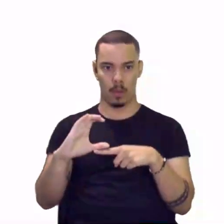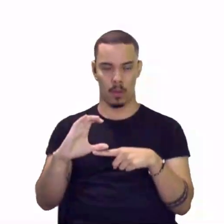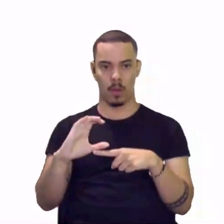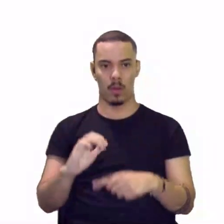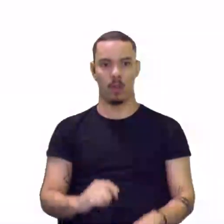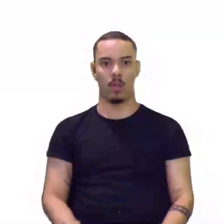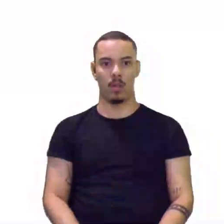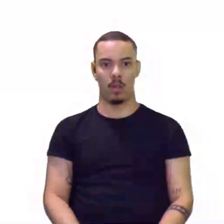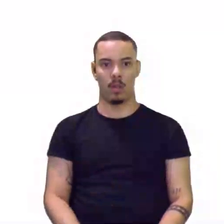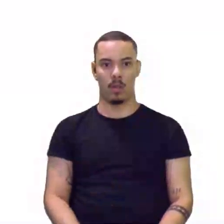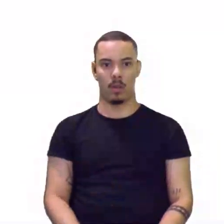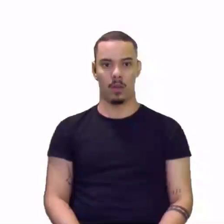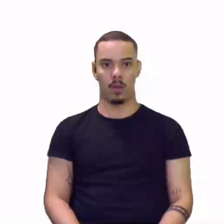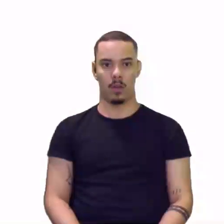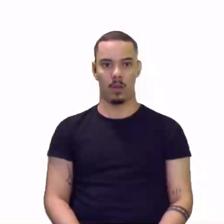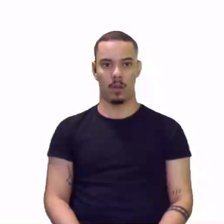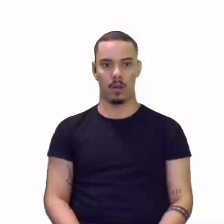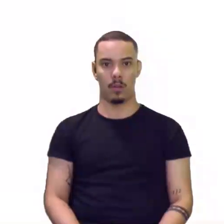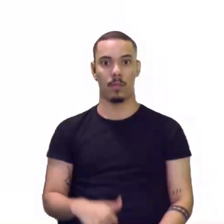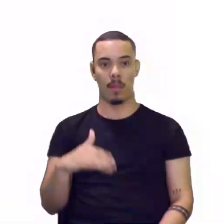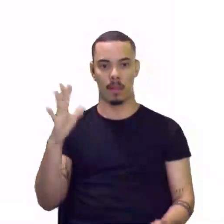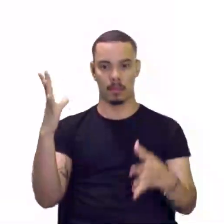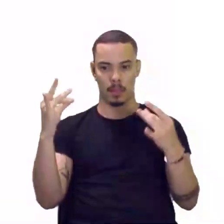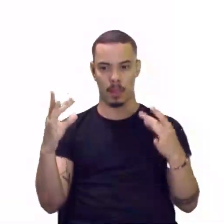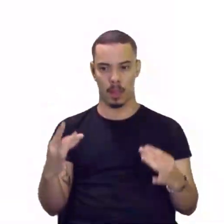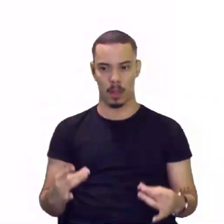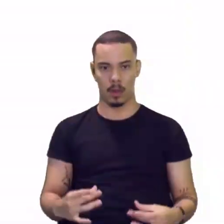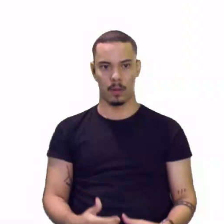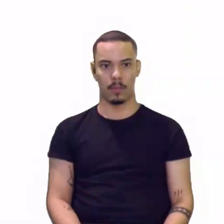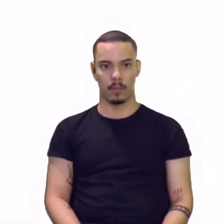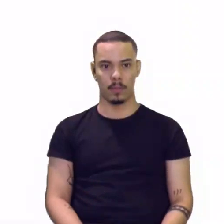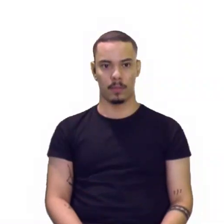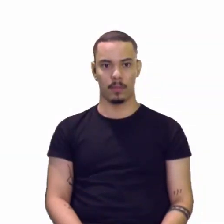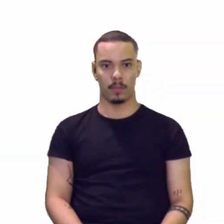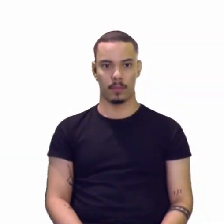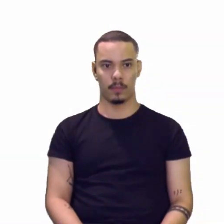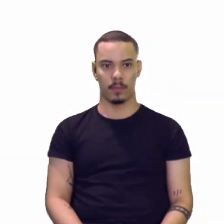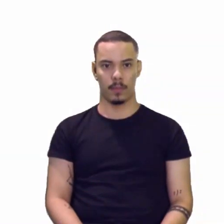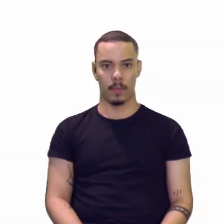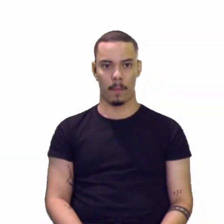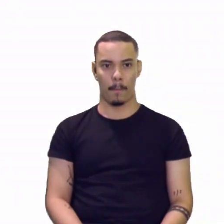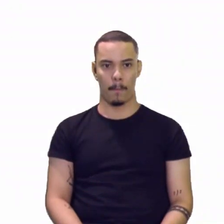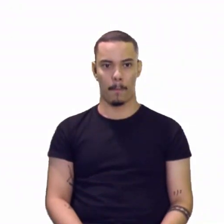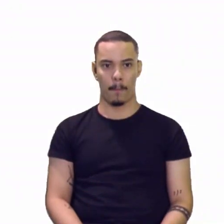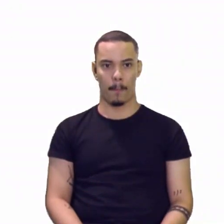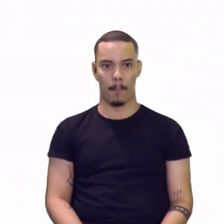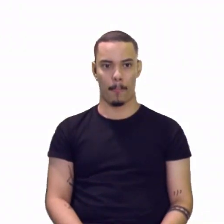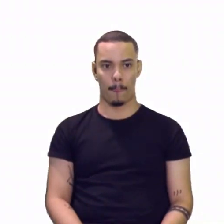no mapa, né, com mais riqueza de detalhes. Vamos lá, continuando. Muito bem.